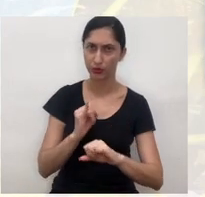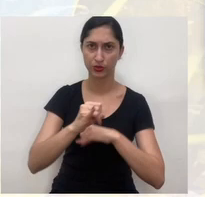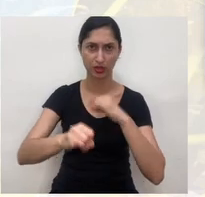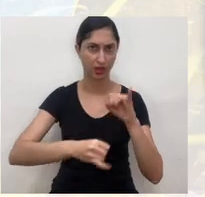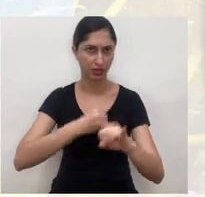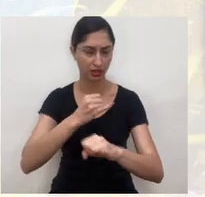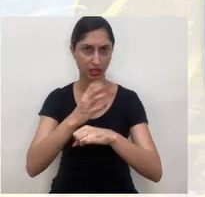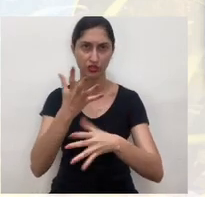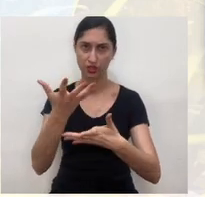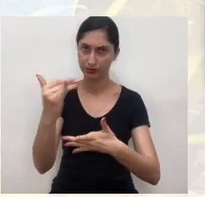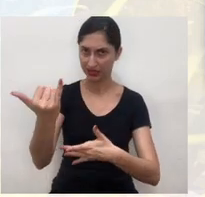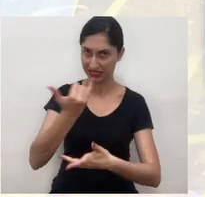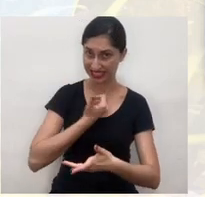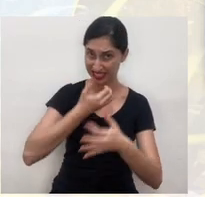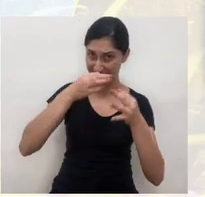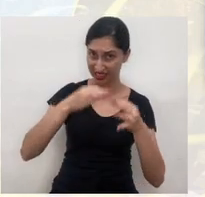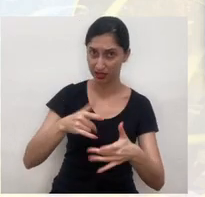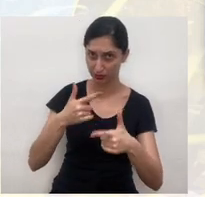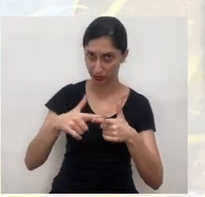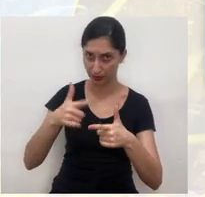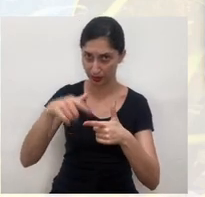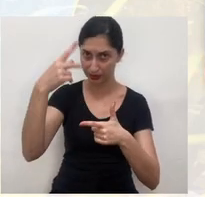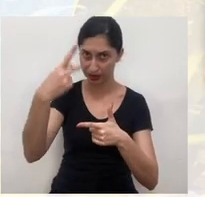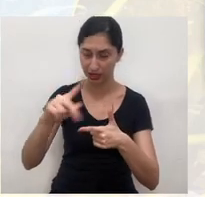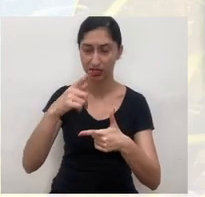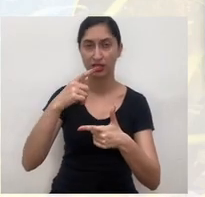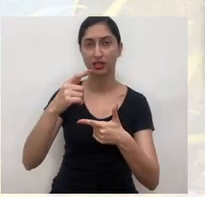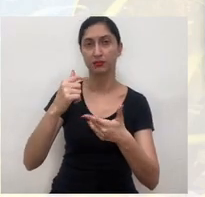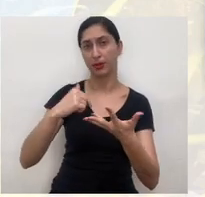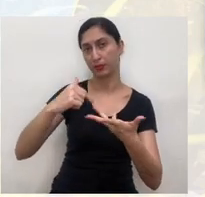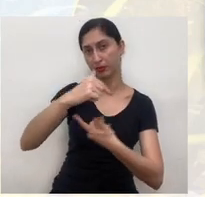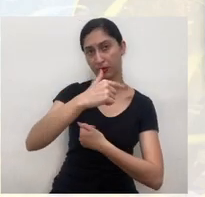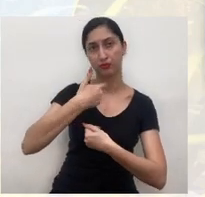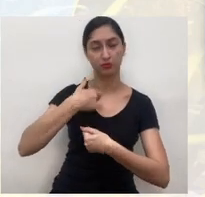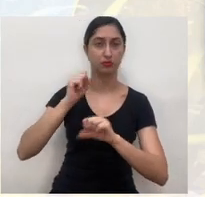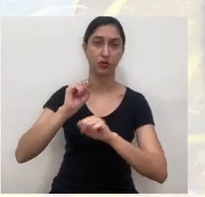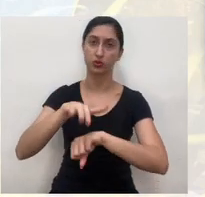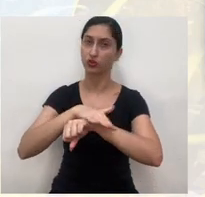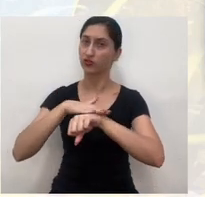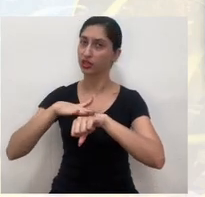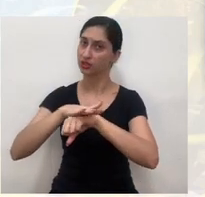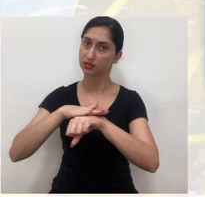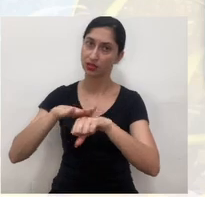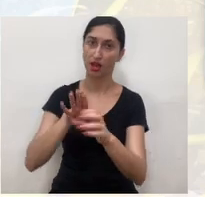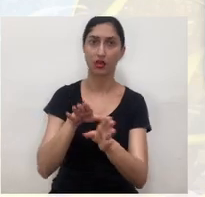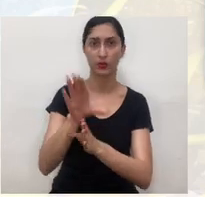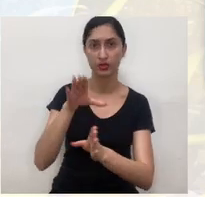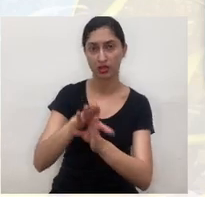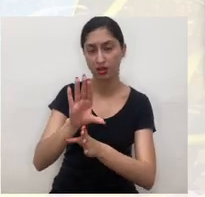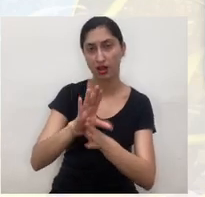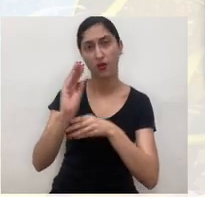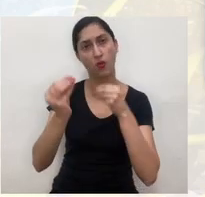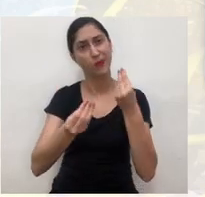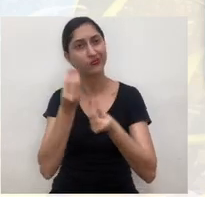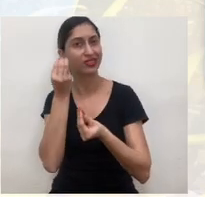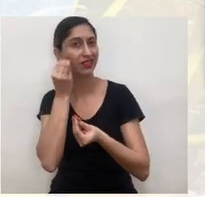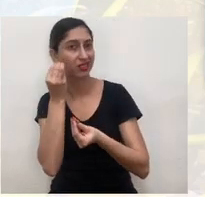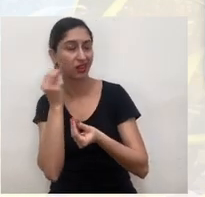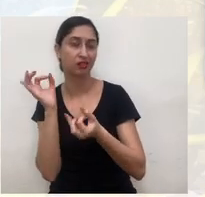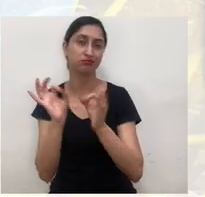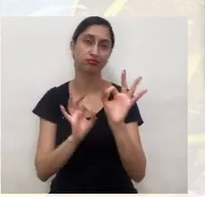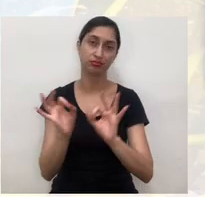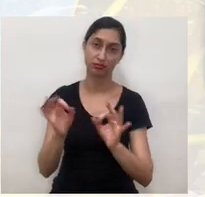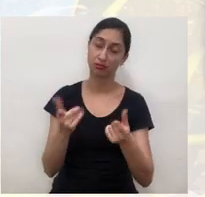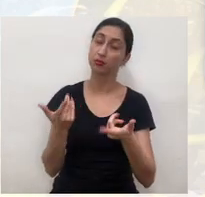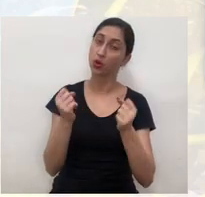dizer especificamente os problemas, e eu posso falar com ele como que a gente poderia tentar conduzir, tentar fazer.